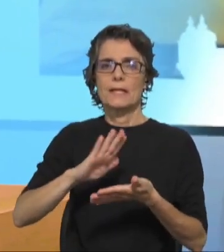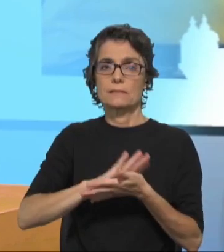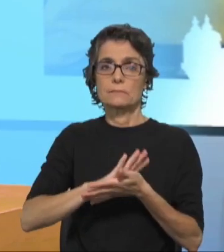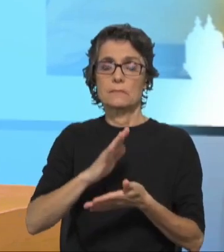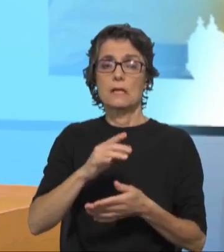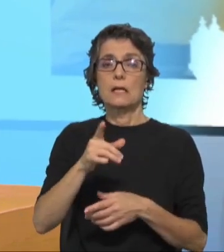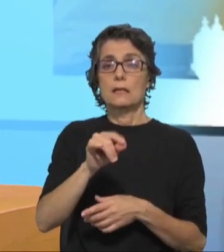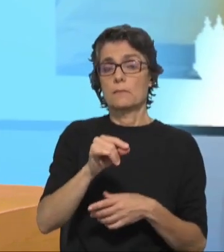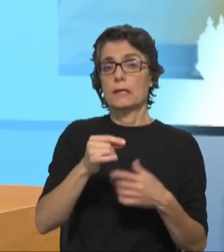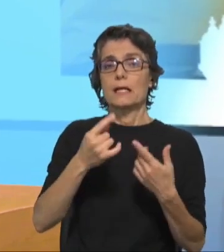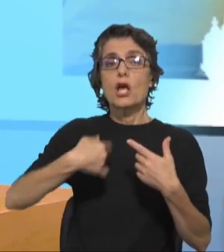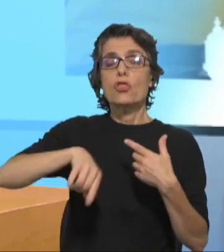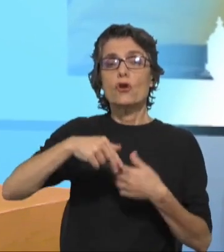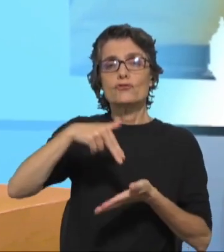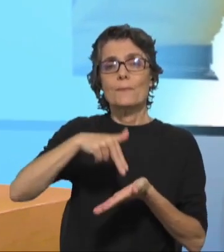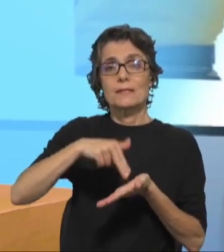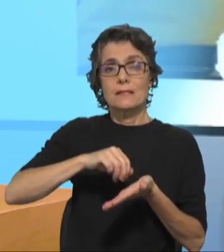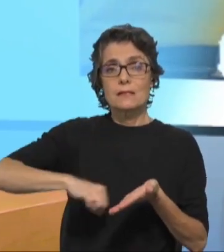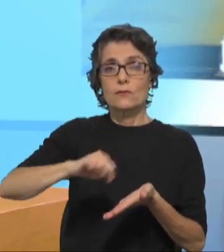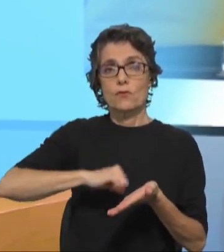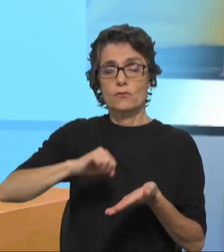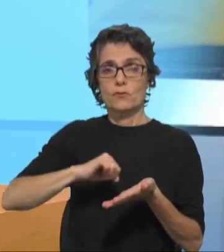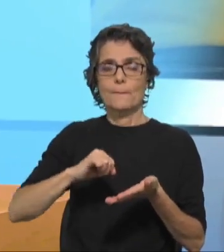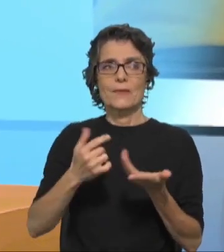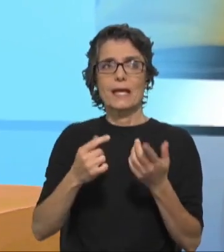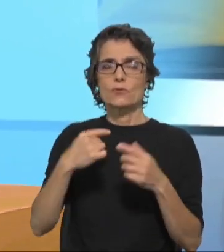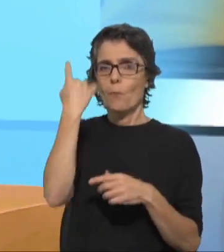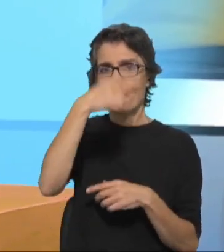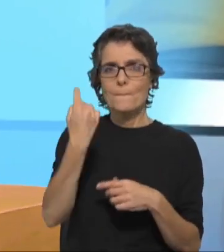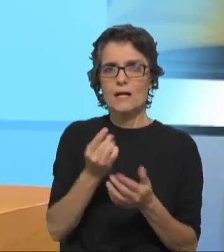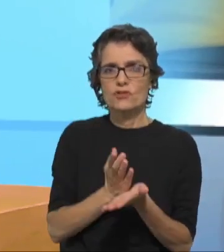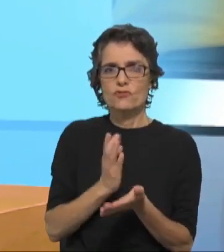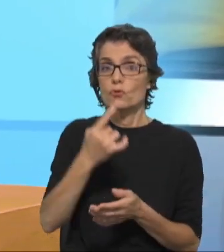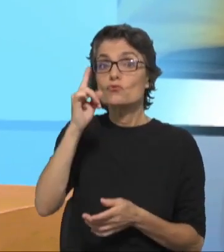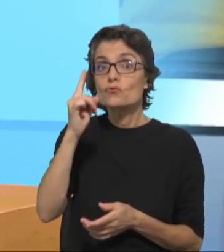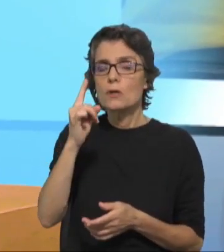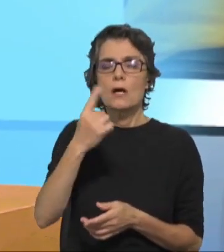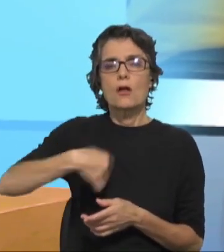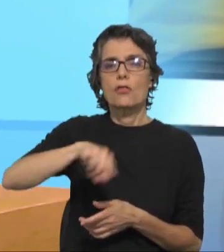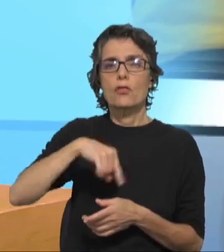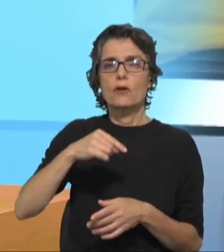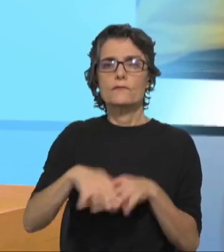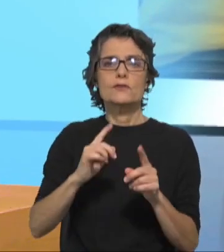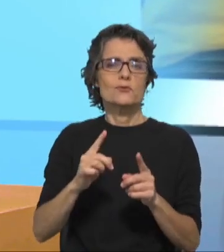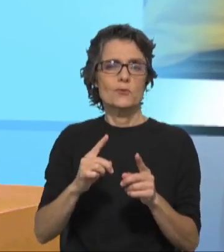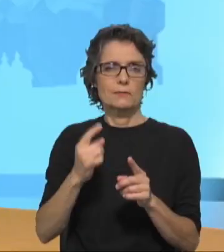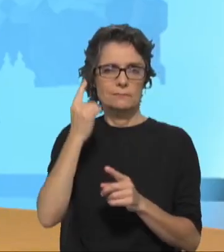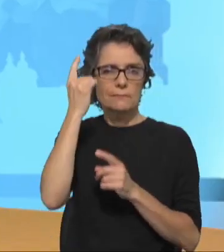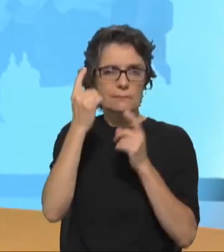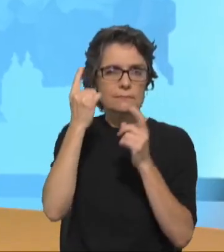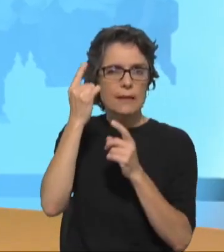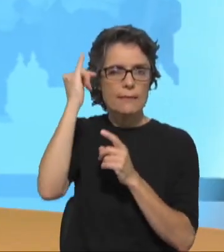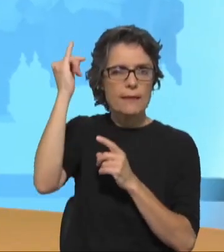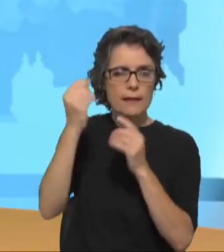usam hábito, portanto não é uma presença que se distingue pela aparência, é sim uma presença que se destaca pelo pensamento, pelas ideias.